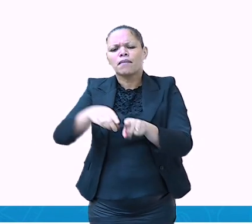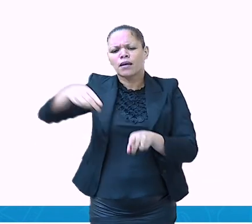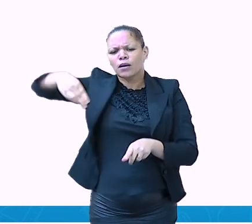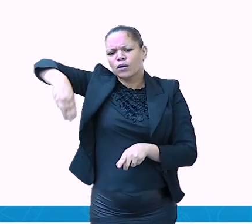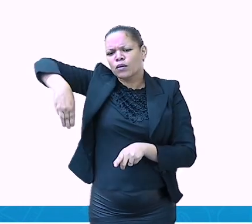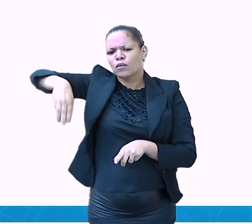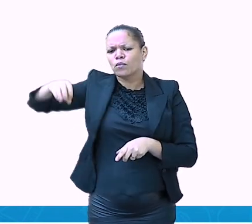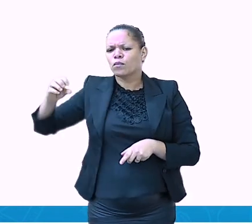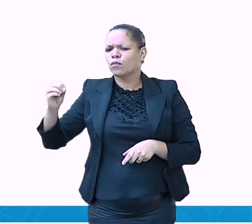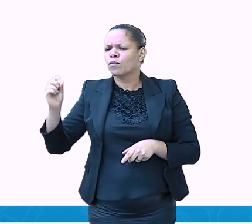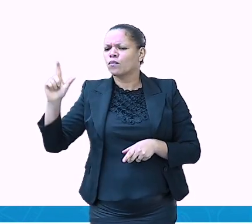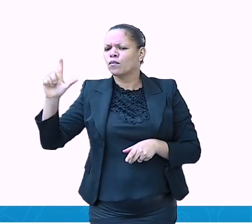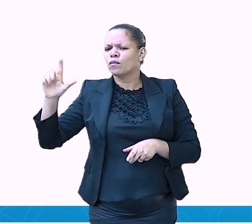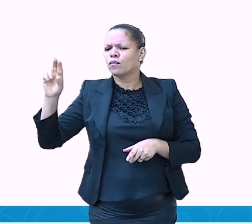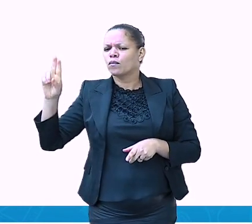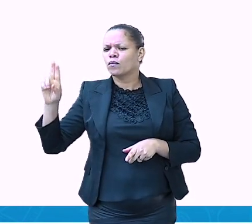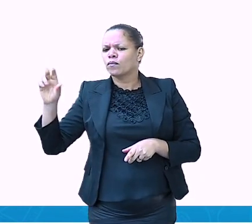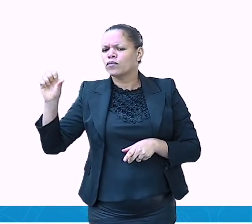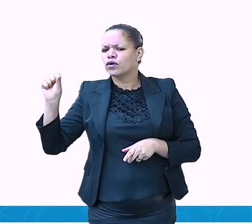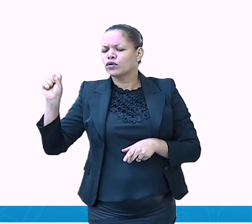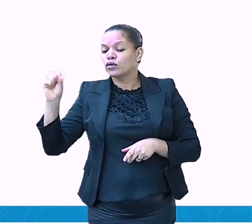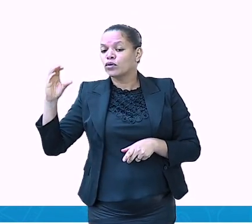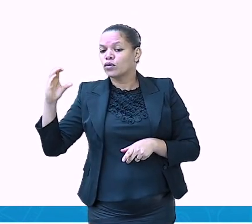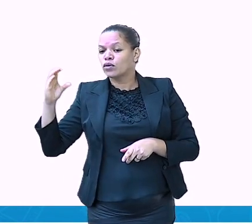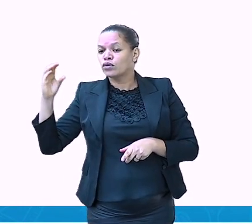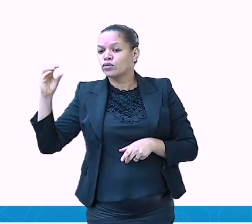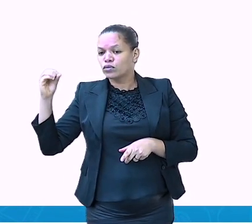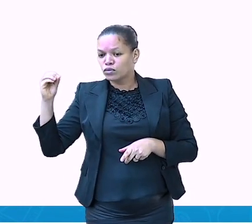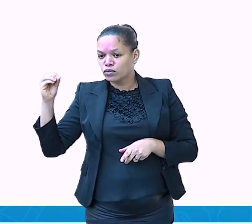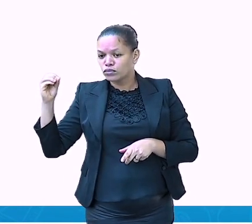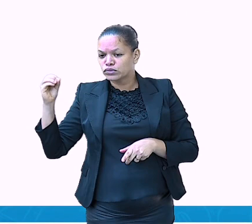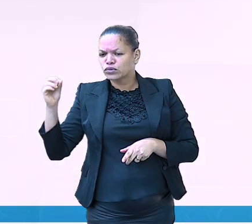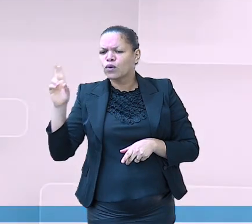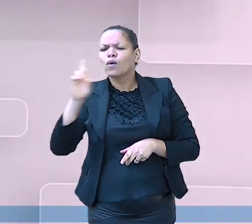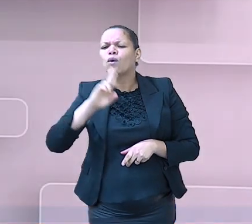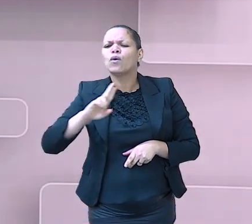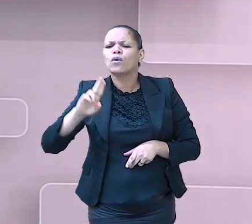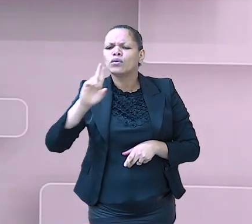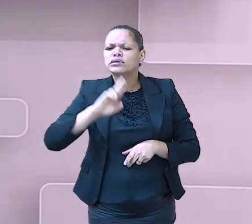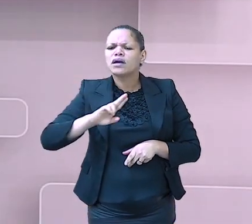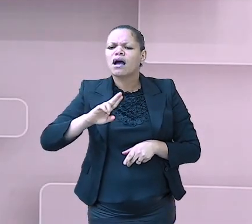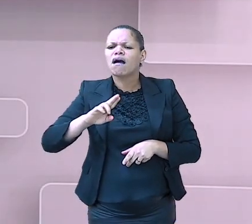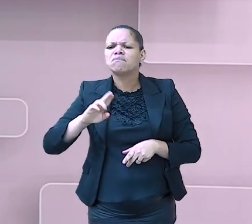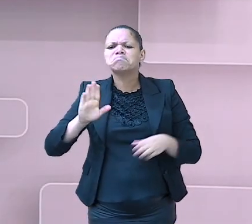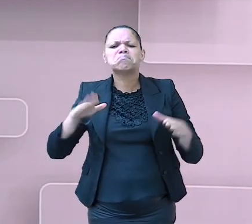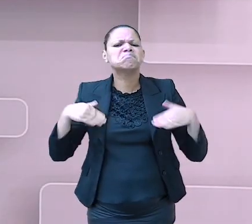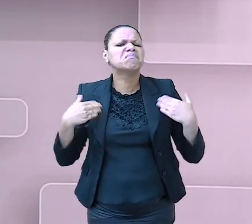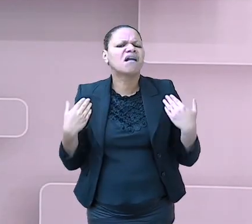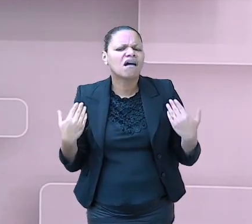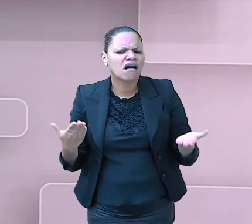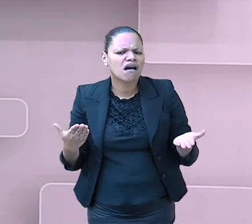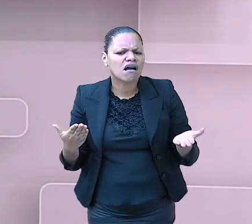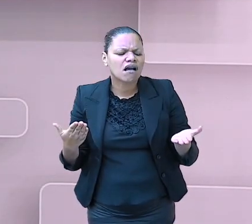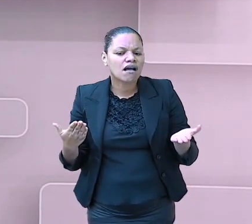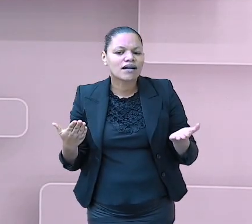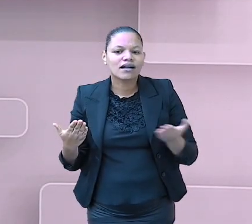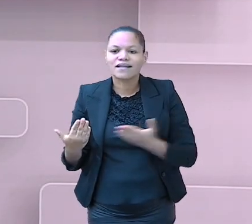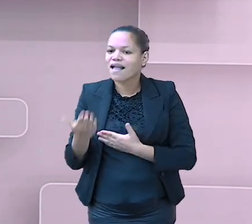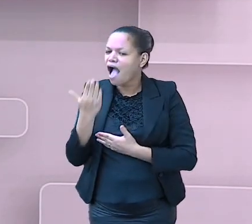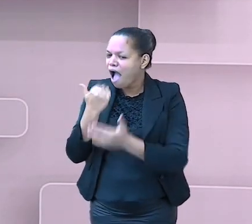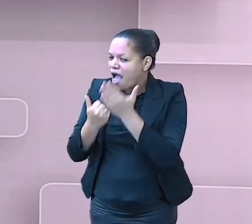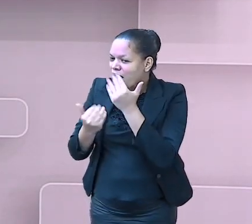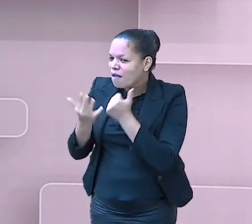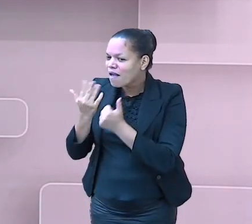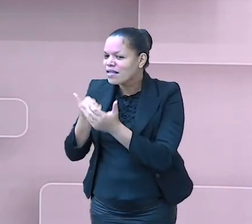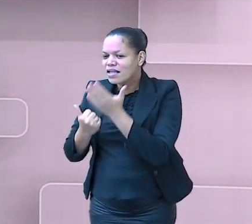mar. Mas não são somente esses, tá? Coloquei aqui somente para um exemplo. Então, nós usamos para